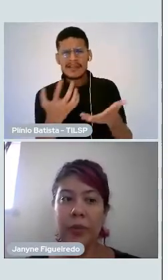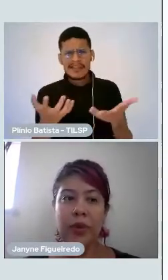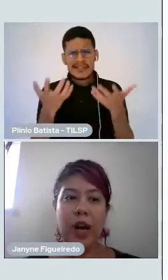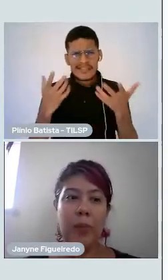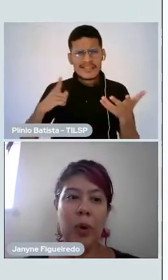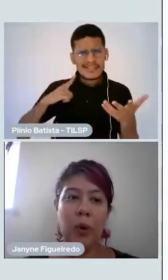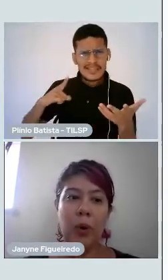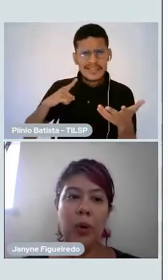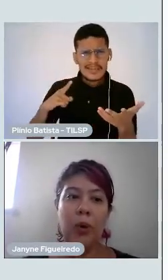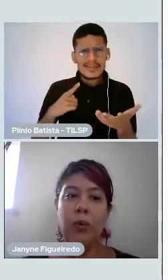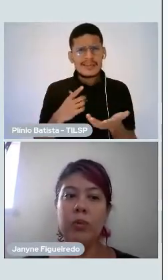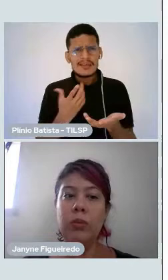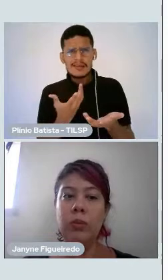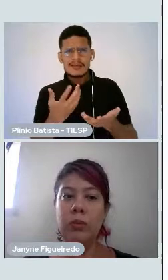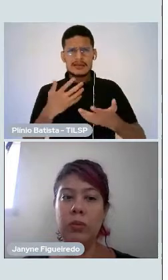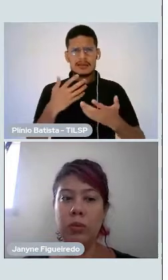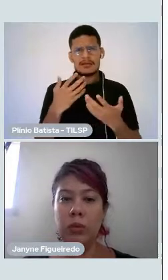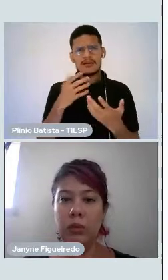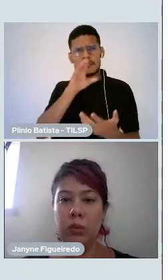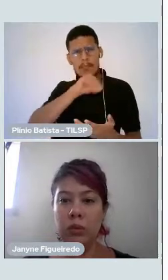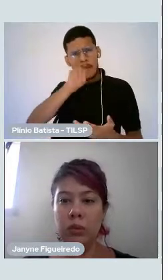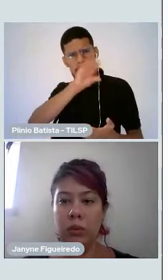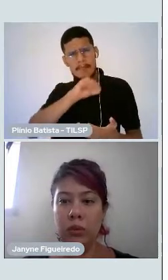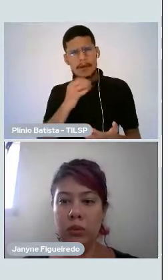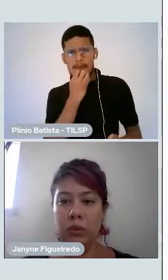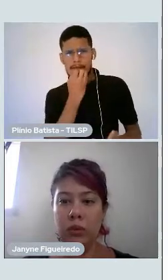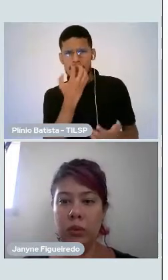O ritmo tá bom?